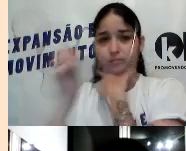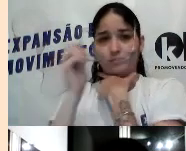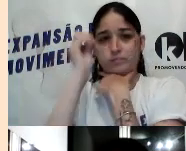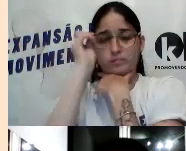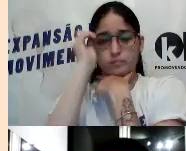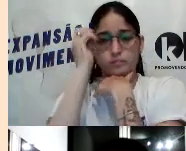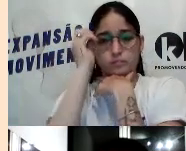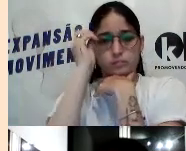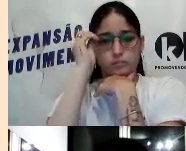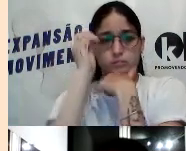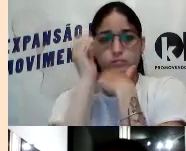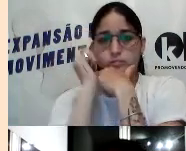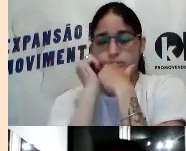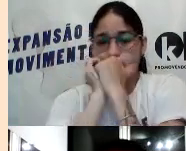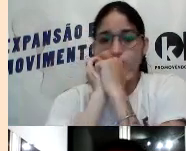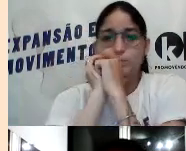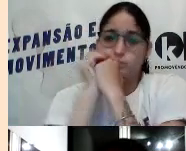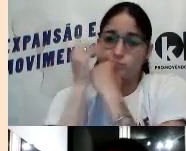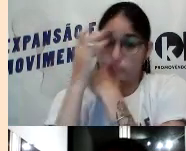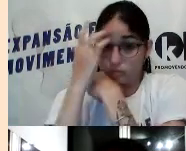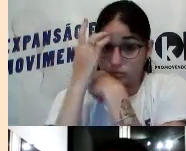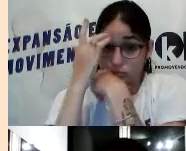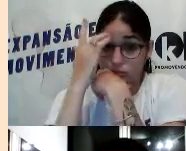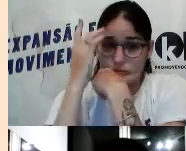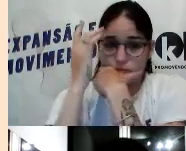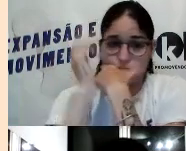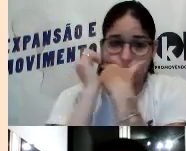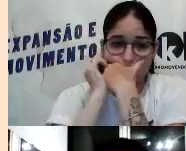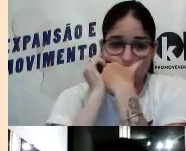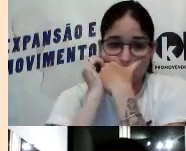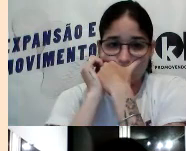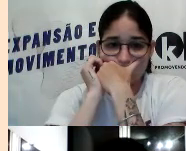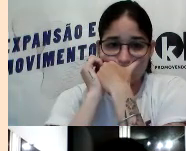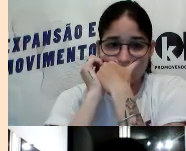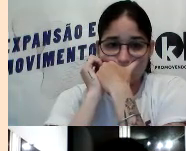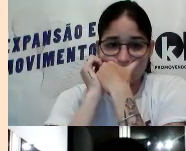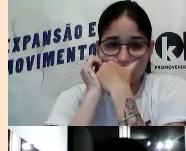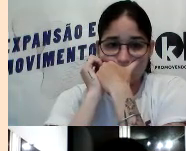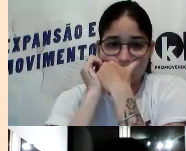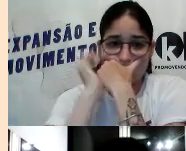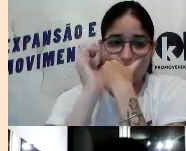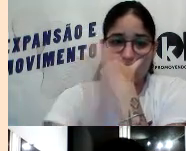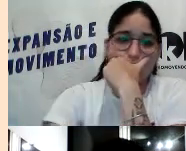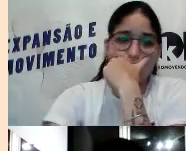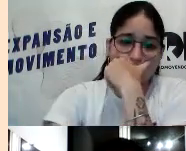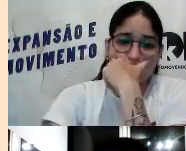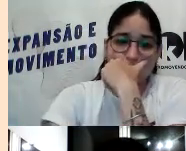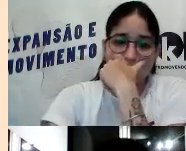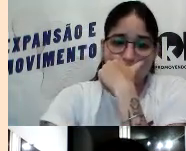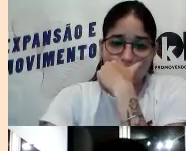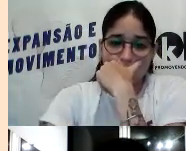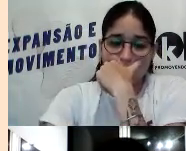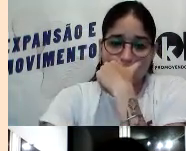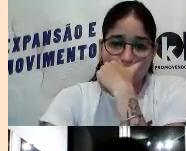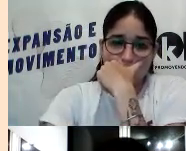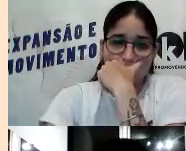esse diagnóstico, porque essa informação foi dada com os termos e de uma forma